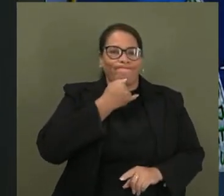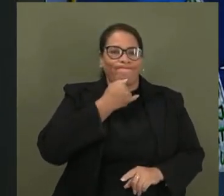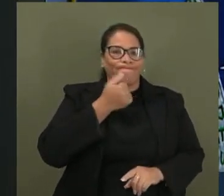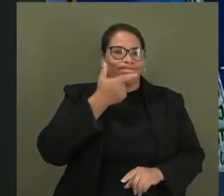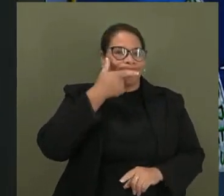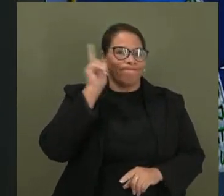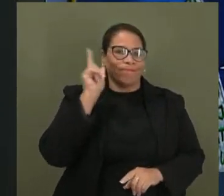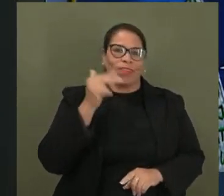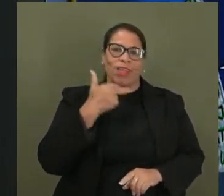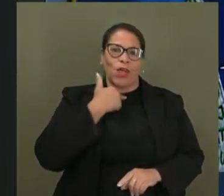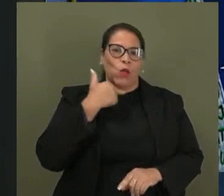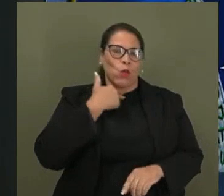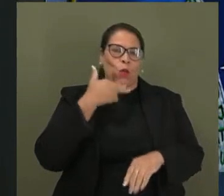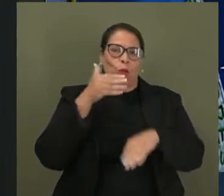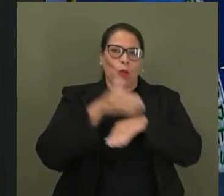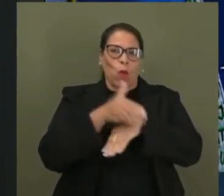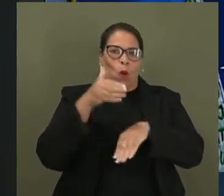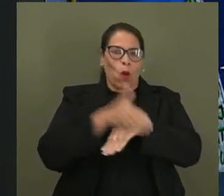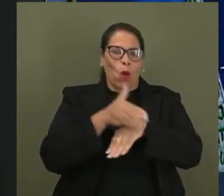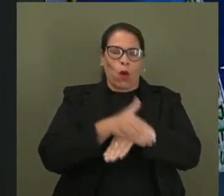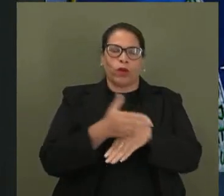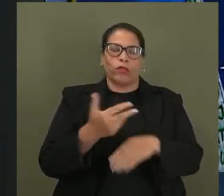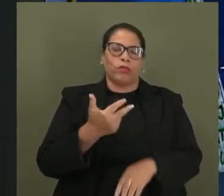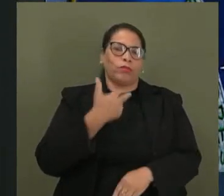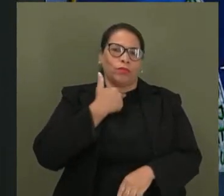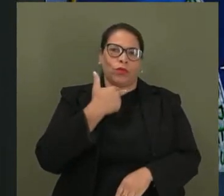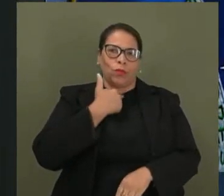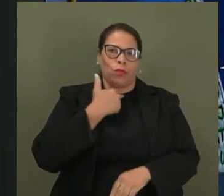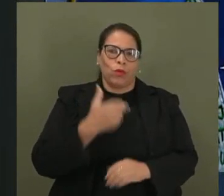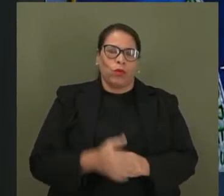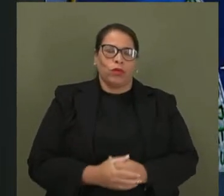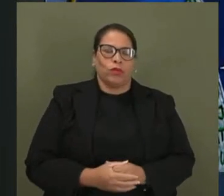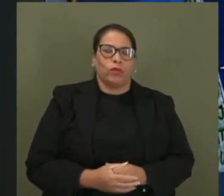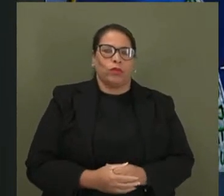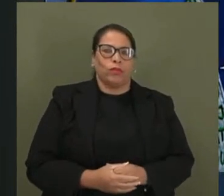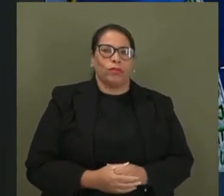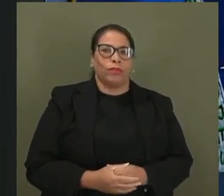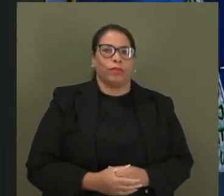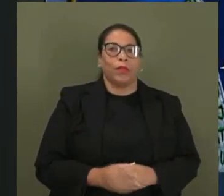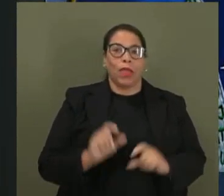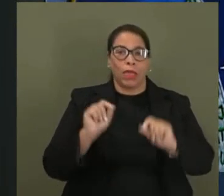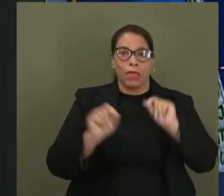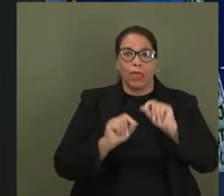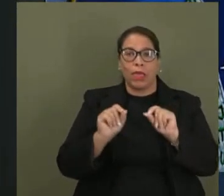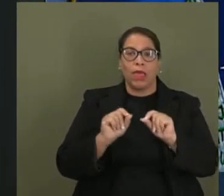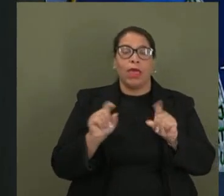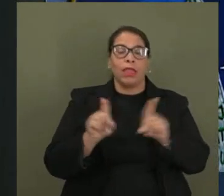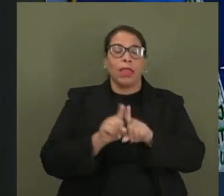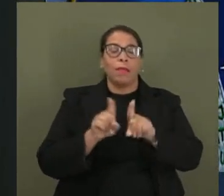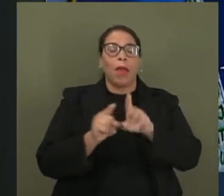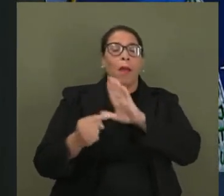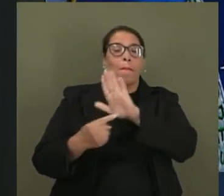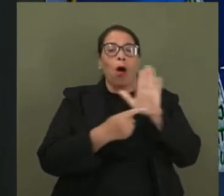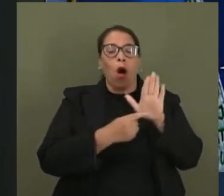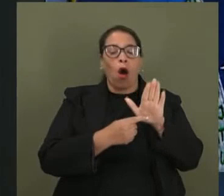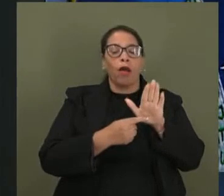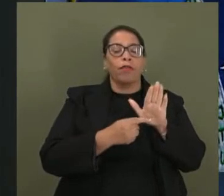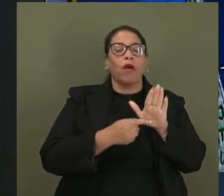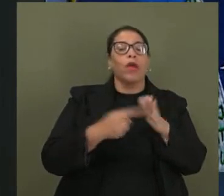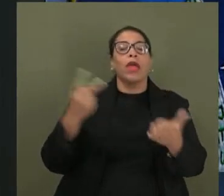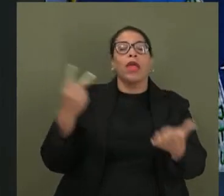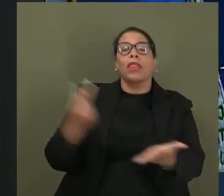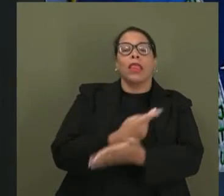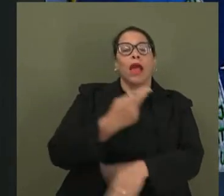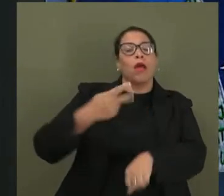infelizmente, eu não pude me expressar, e que alerta um pouco do sinal do que está vivendo o nosso